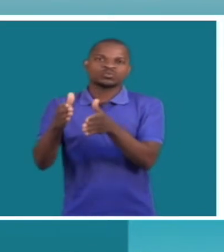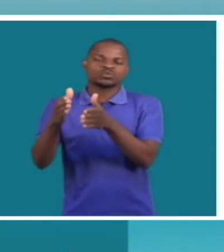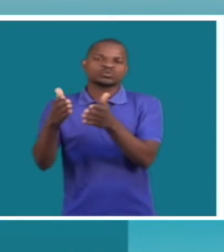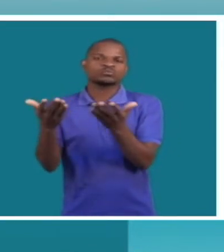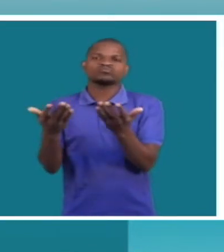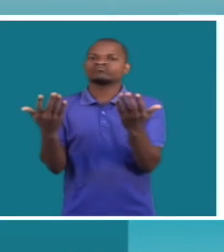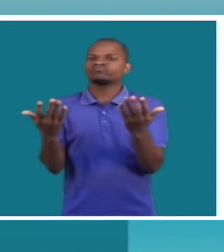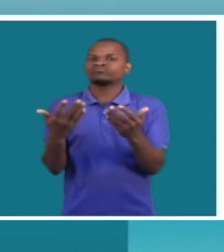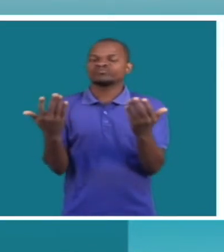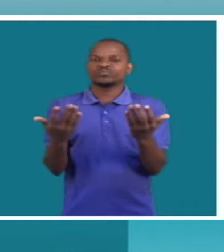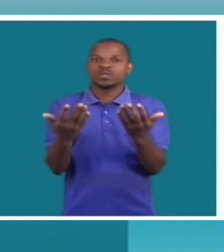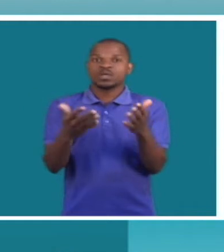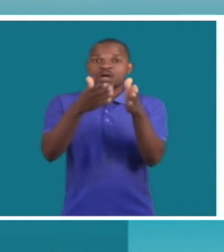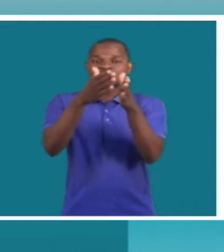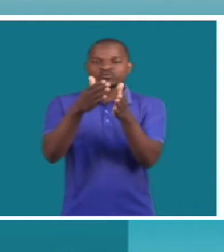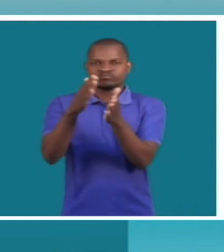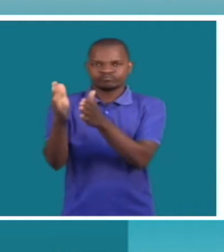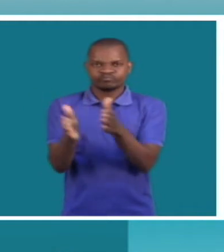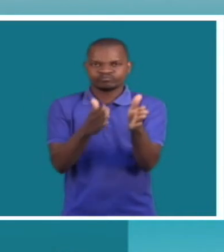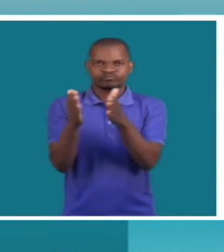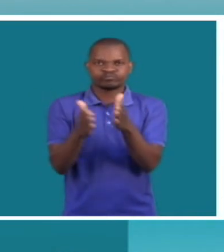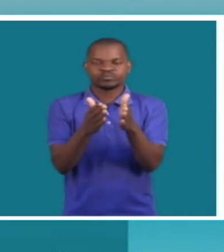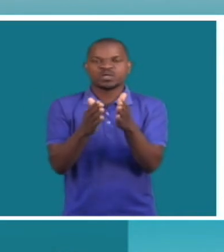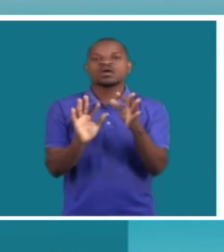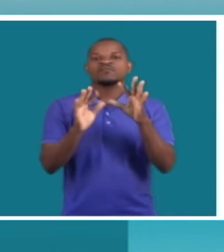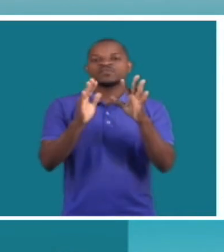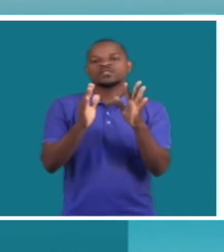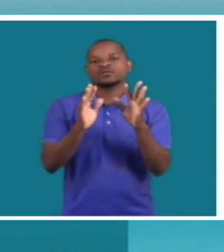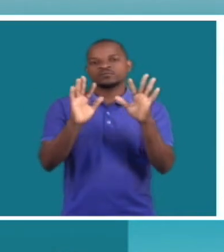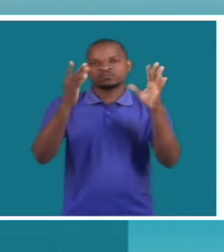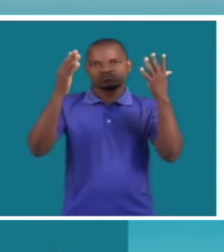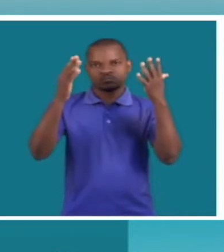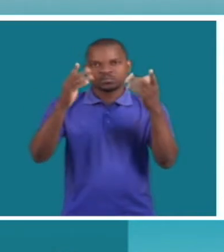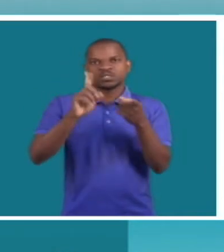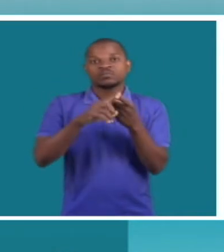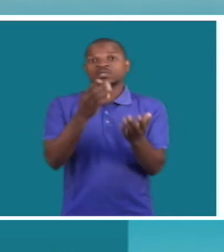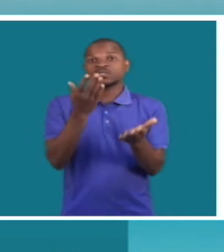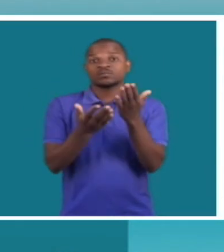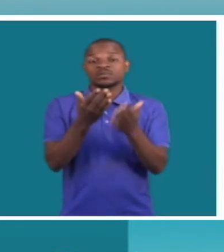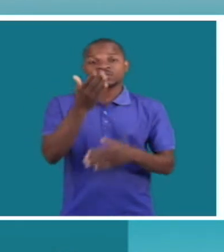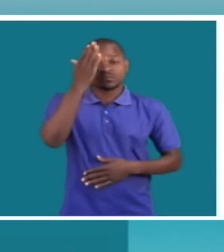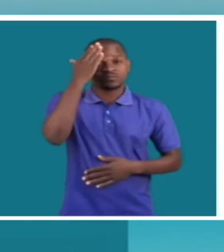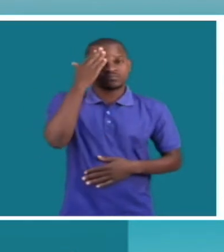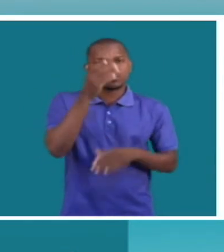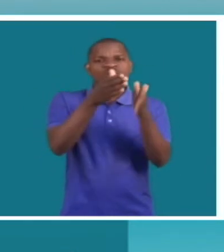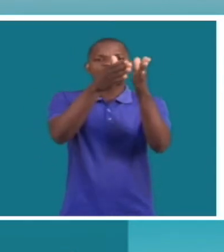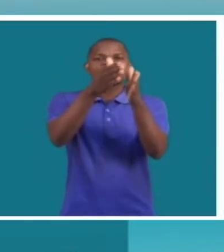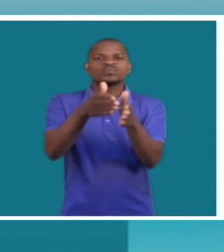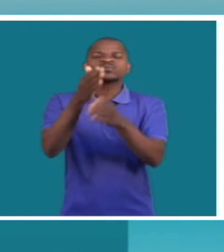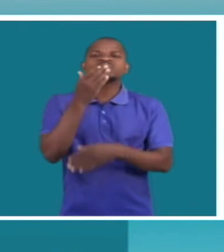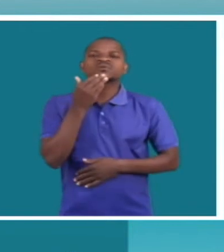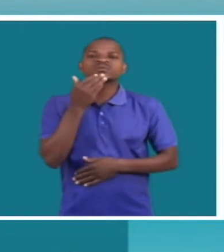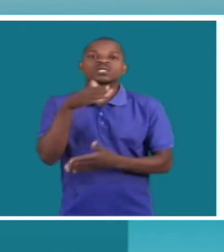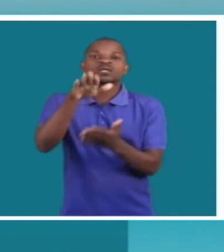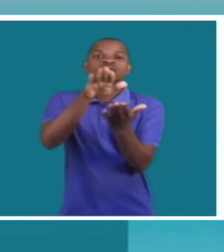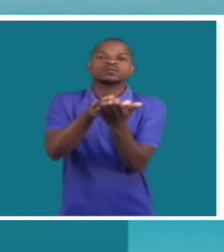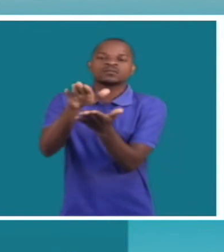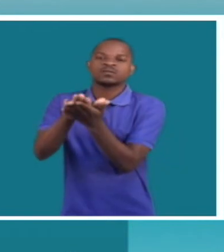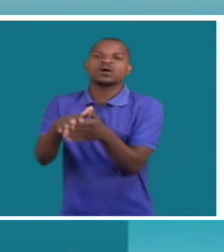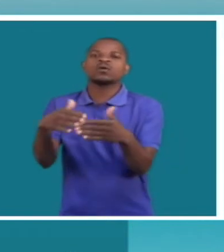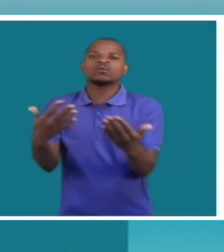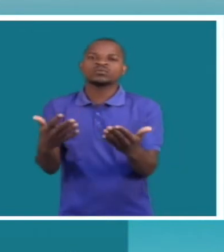reorganizem suas vidas depende de conhecimento real. Quem são as pessoas, onde é que